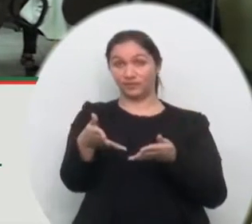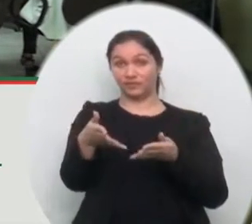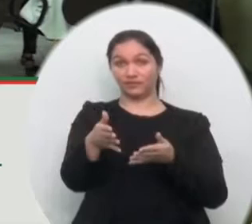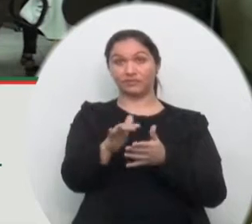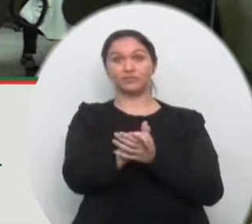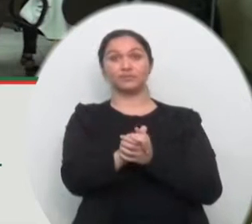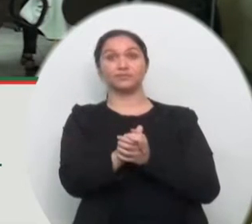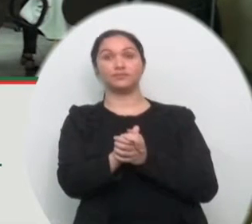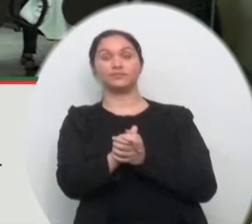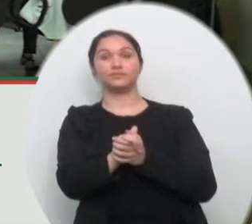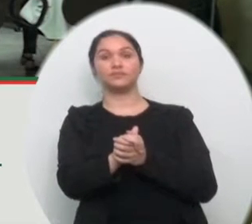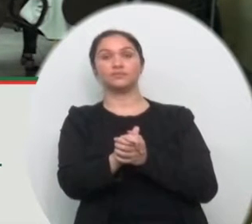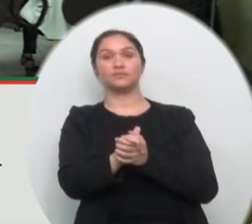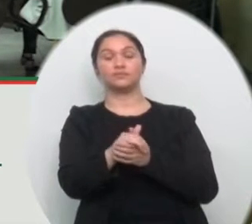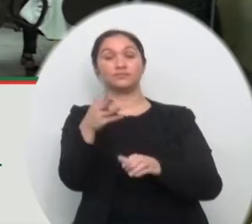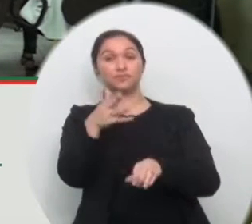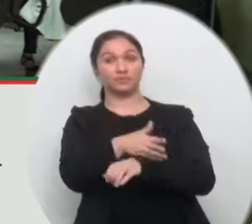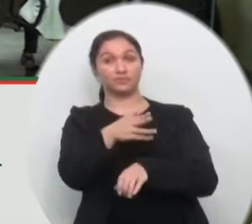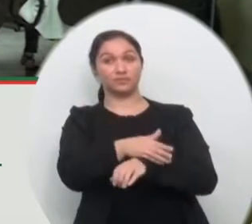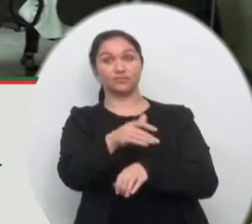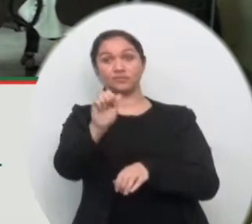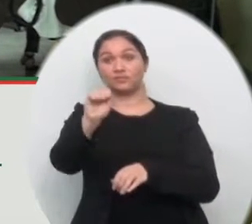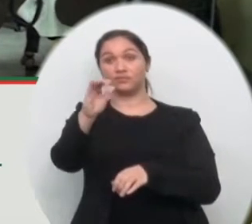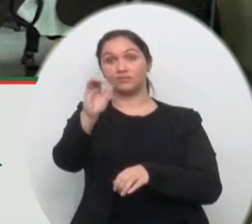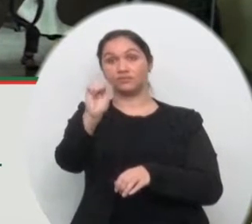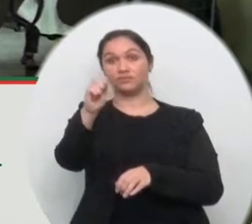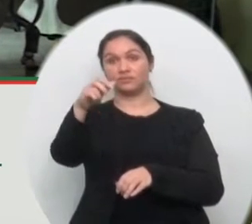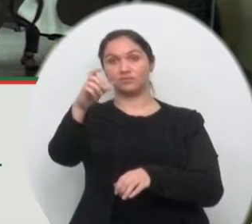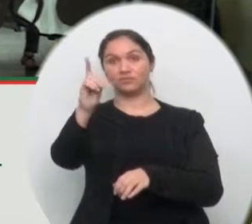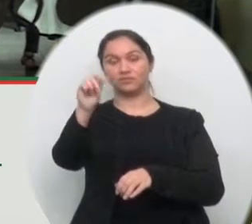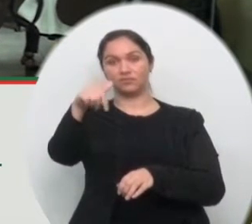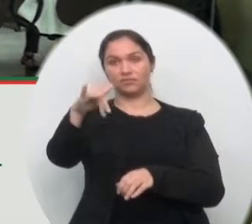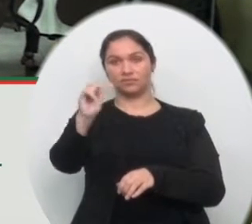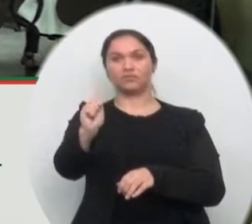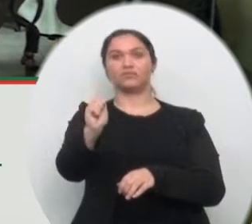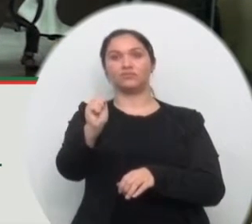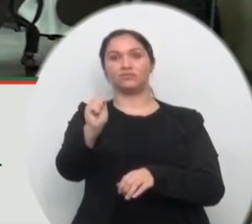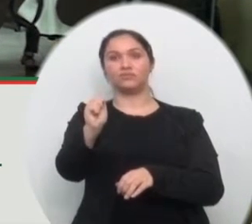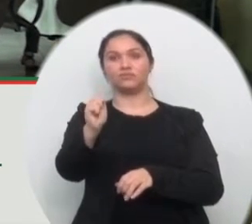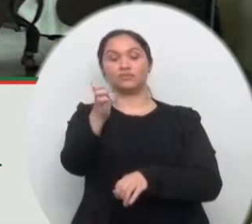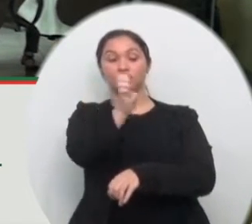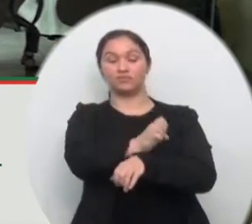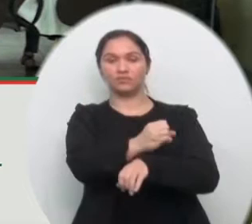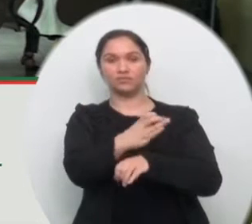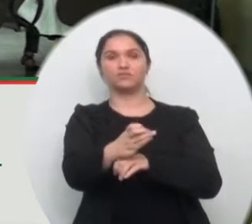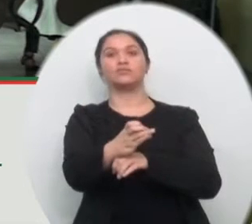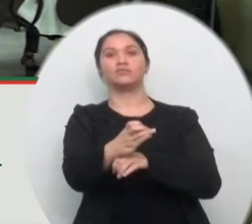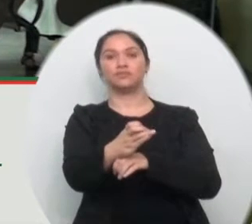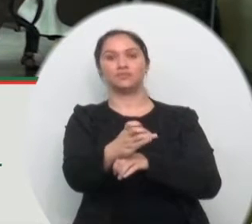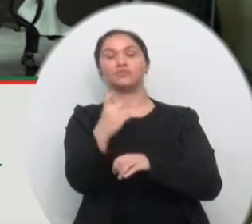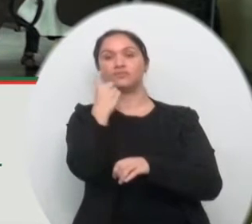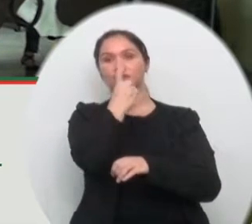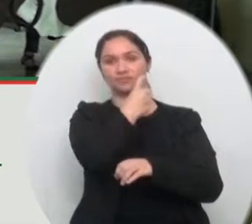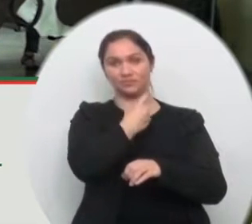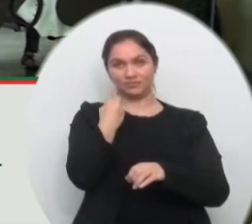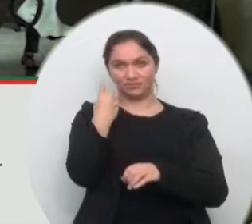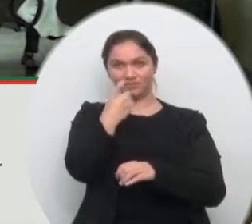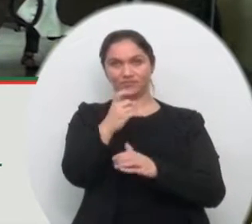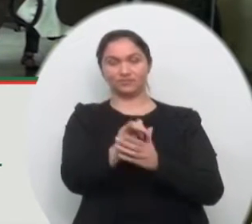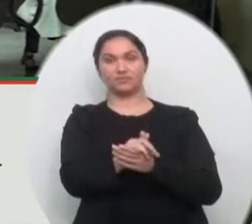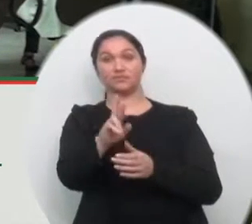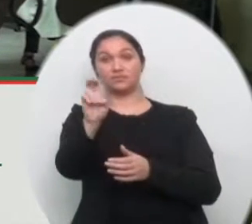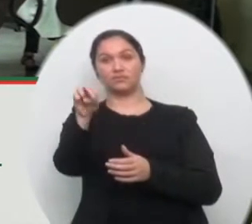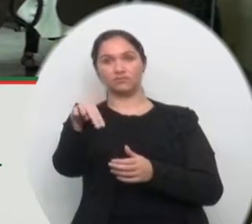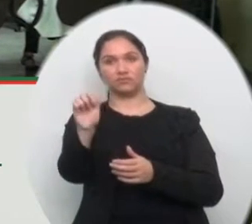de Odontologia. Renan Sereto atende o convite para fazer parte da academia como um reconhecimento especial